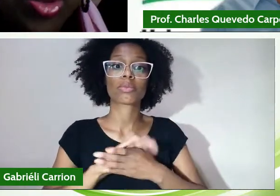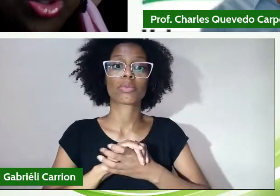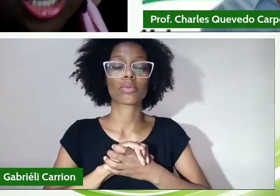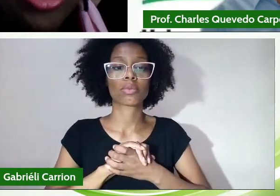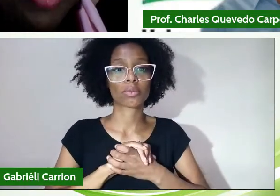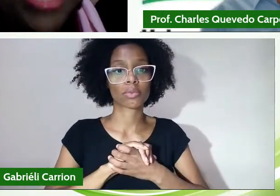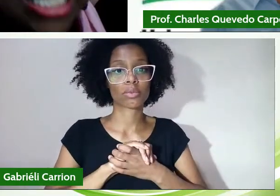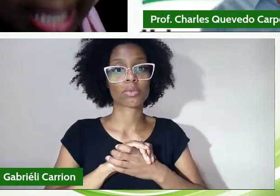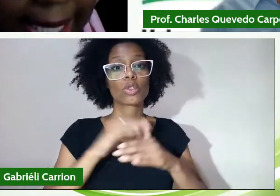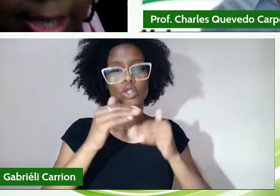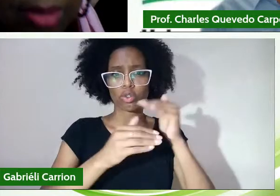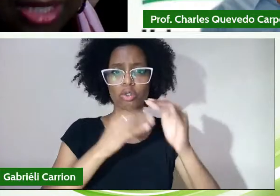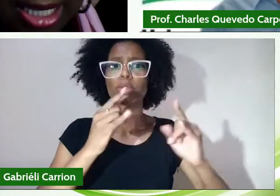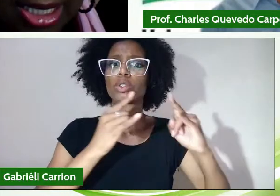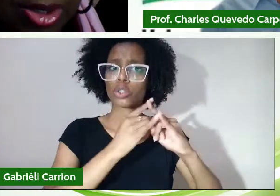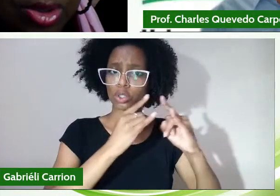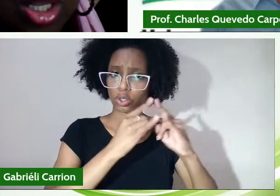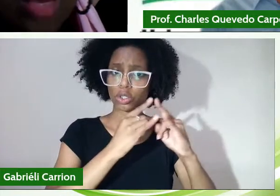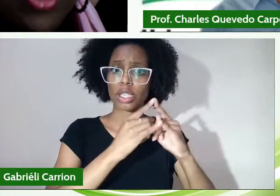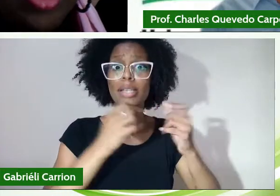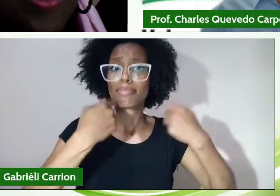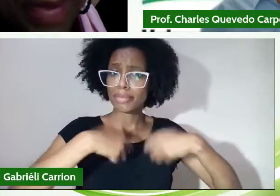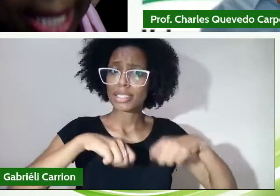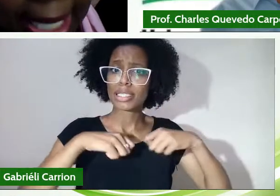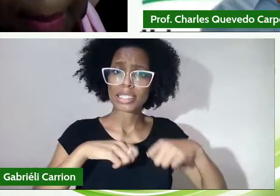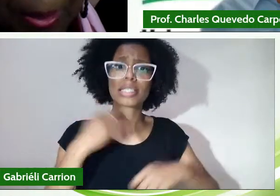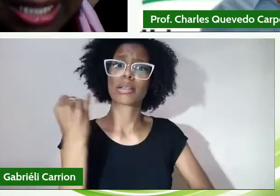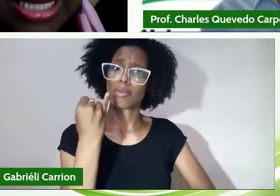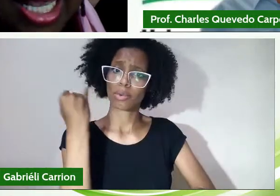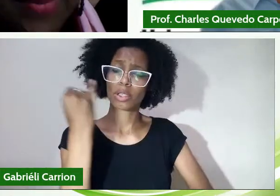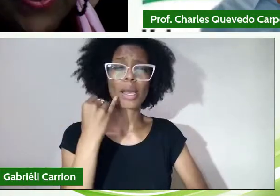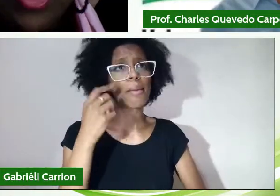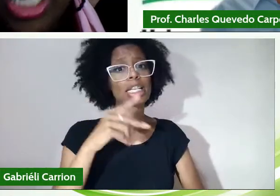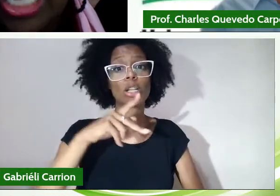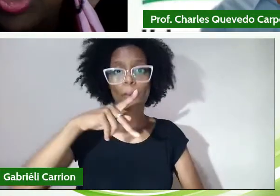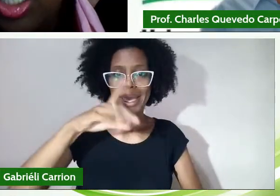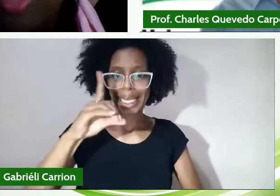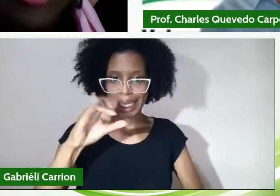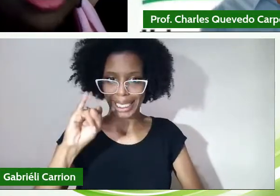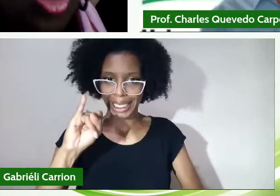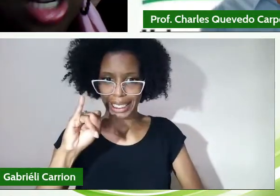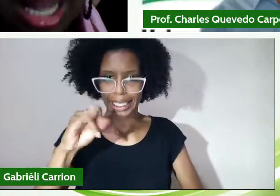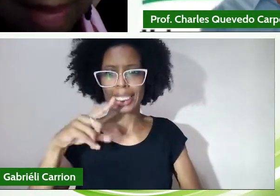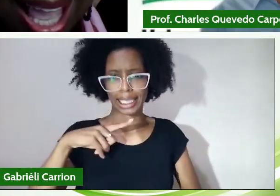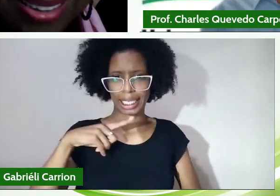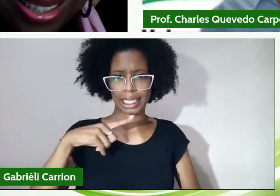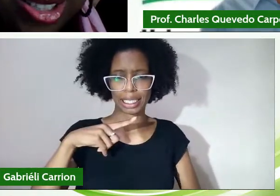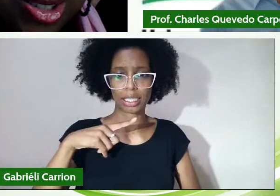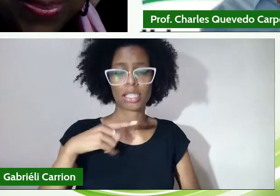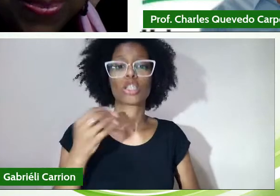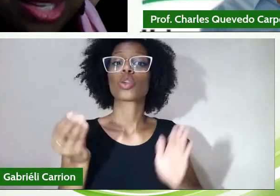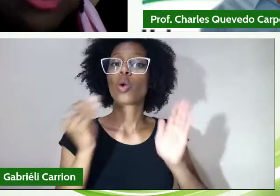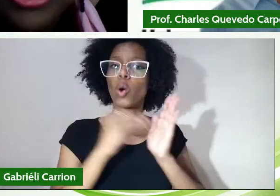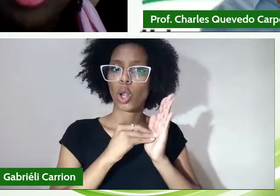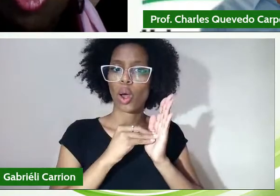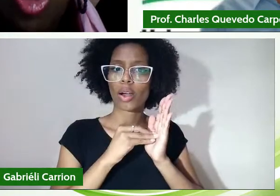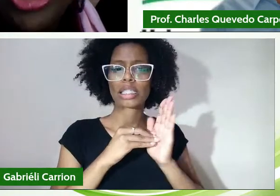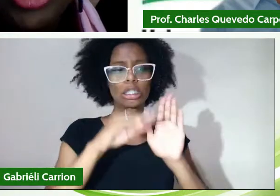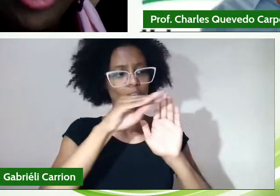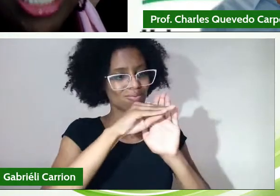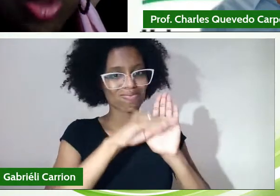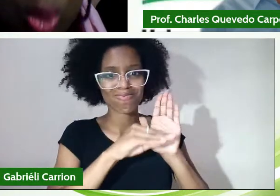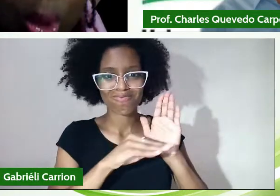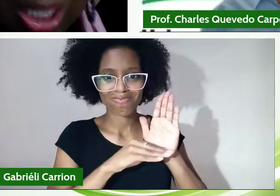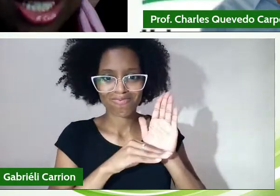desenvolvimento institucional, eles precisam ter isso, porque no PDI, por exemplo, Charles, você coloca metas, você